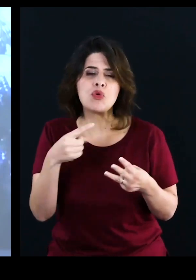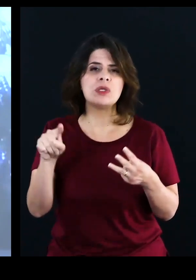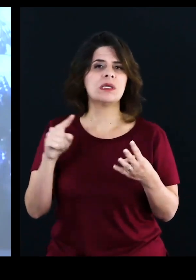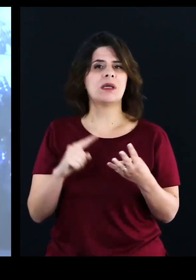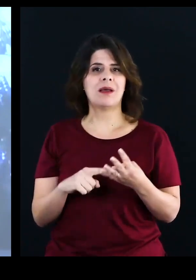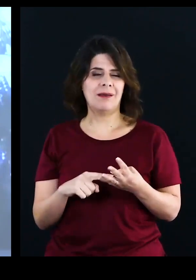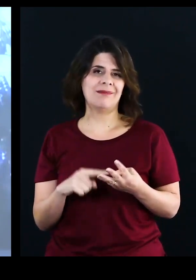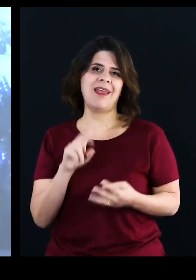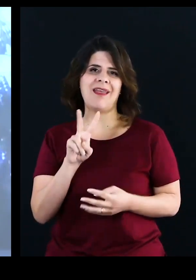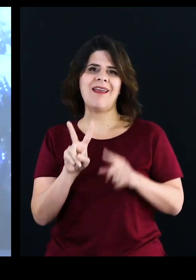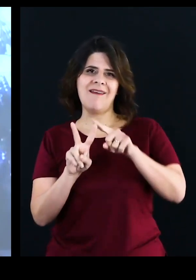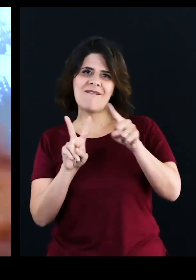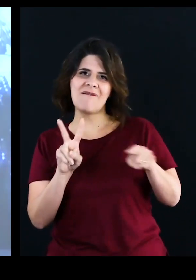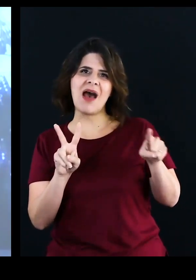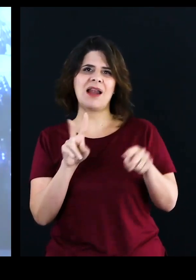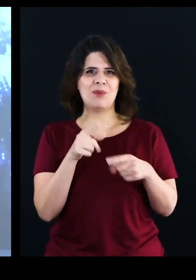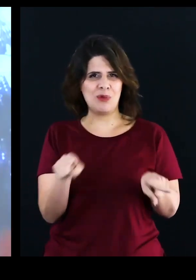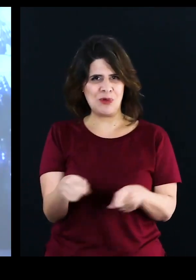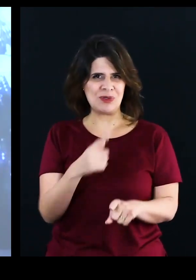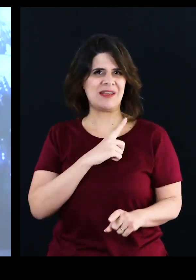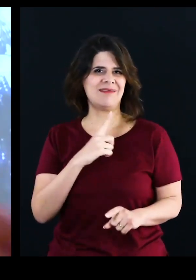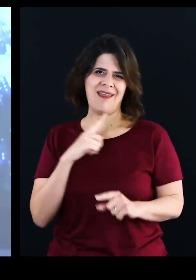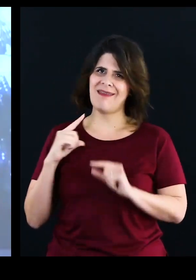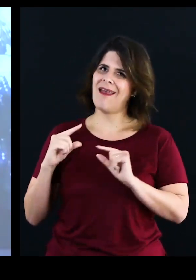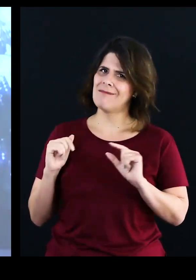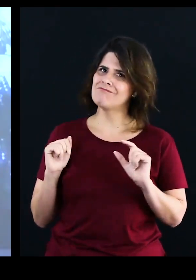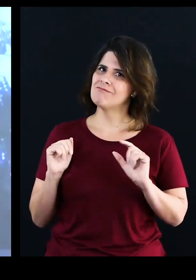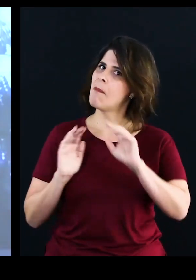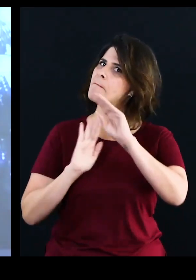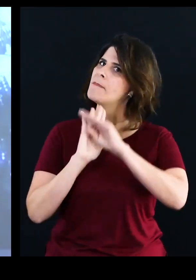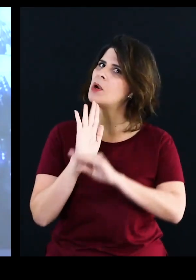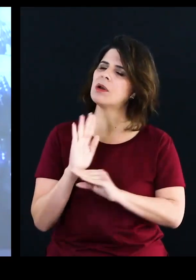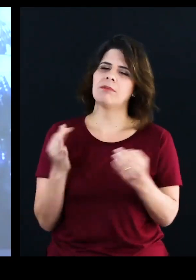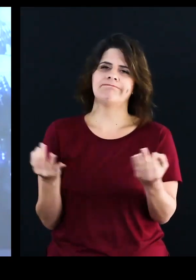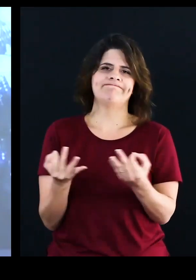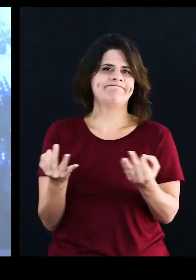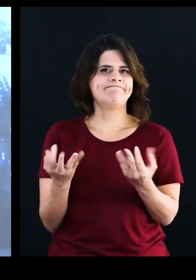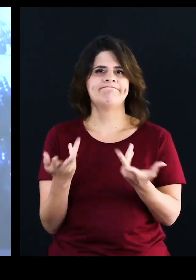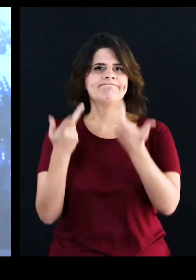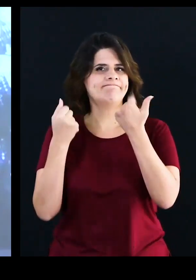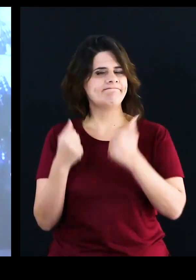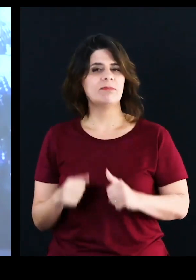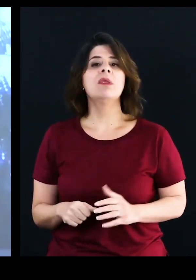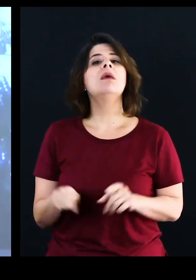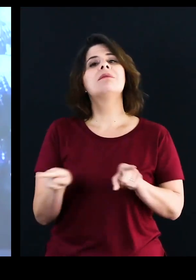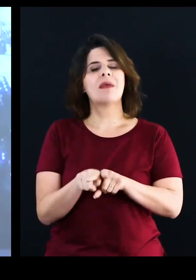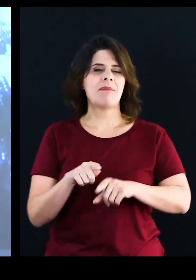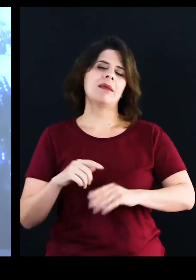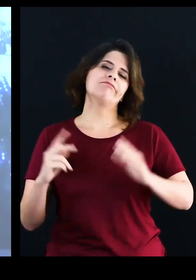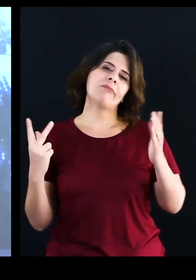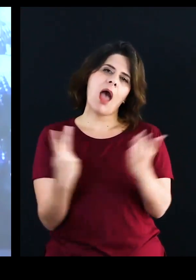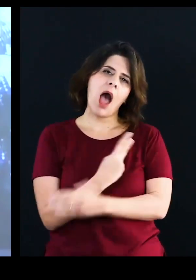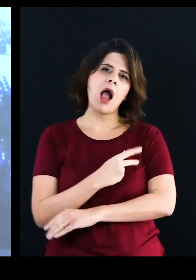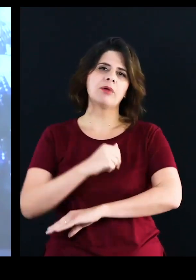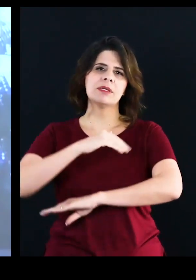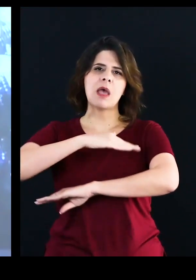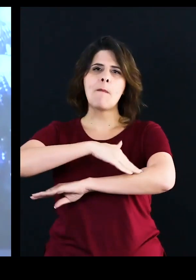A gente está impulsionando isso. Mesmo você citou a tragédia de Brumadinho, que é uma